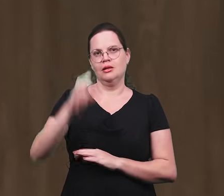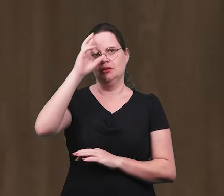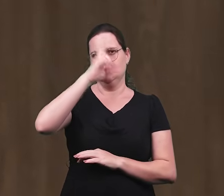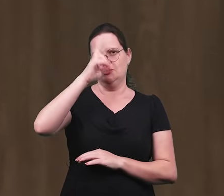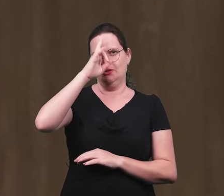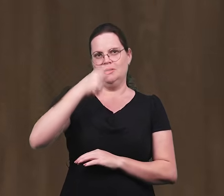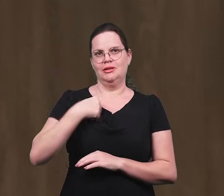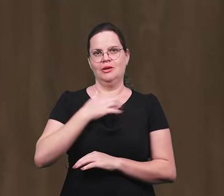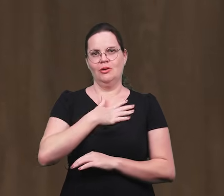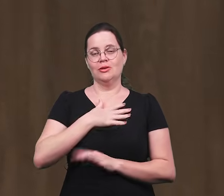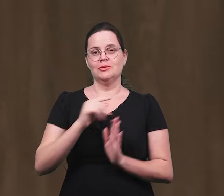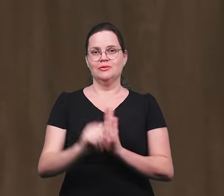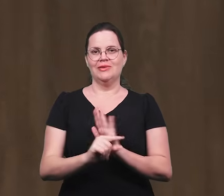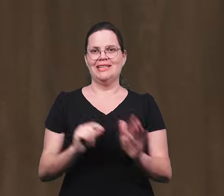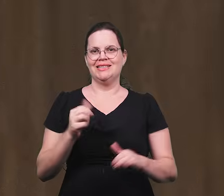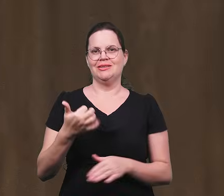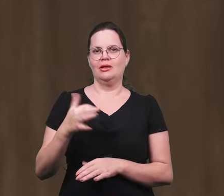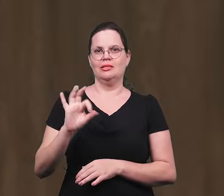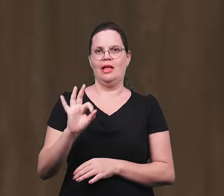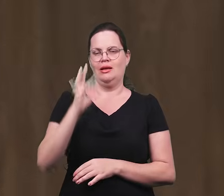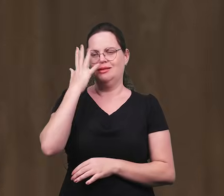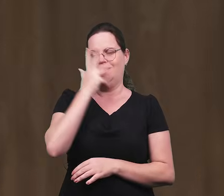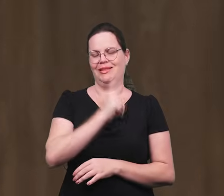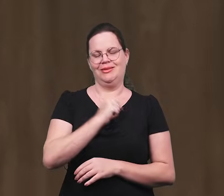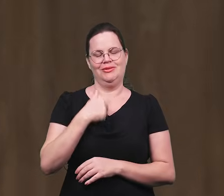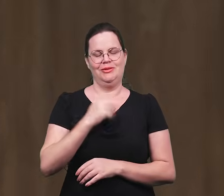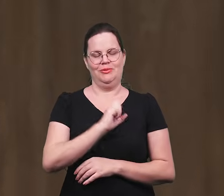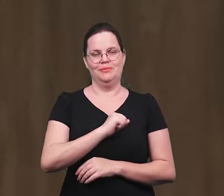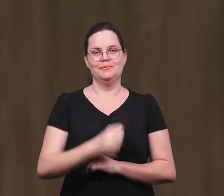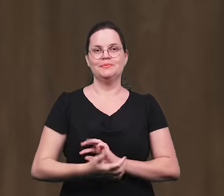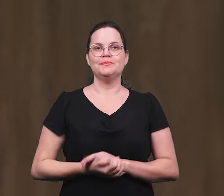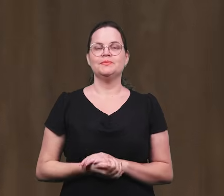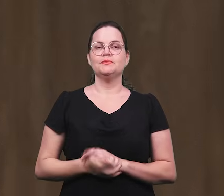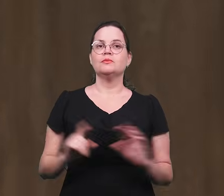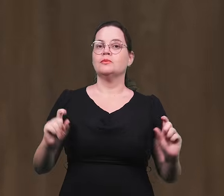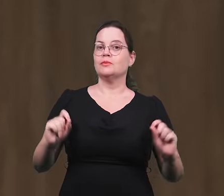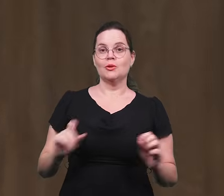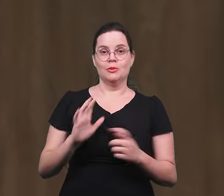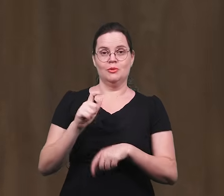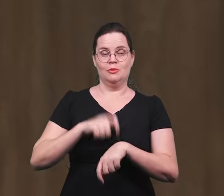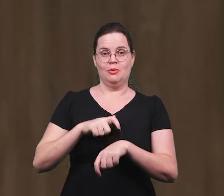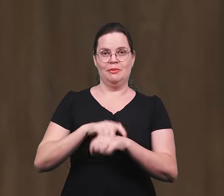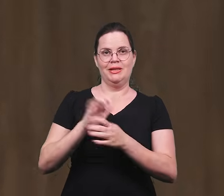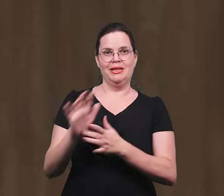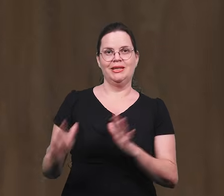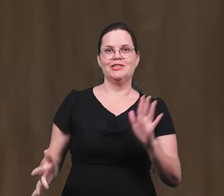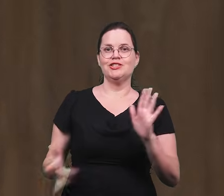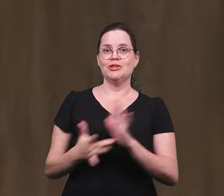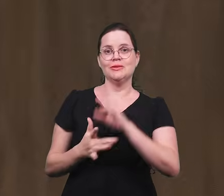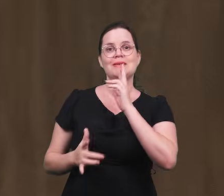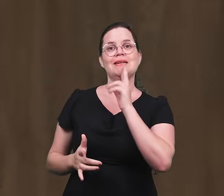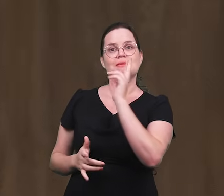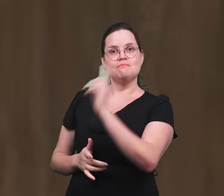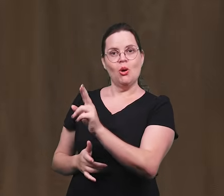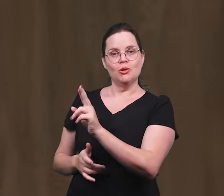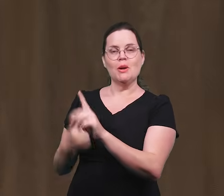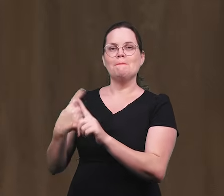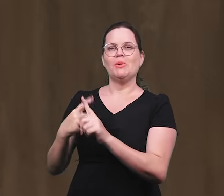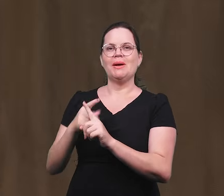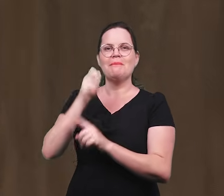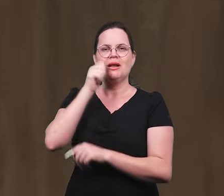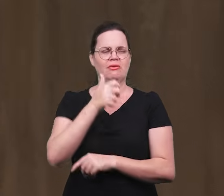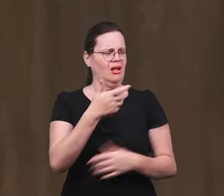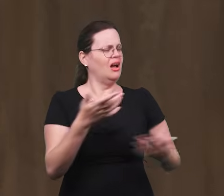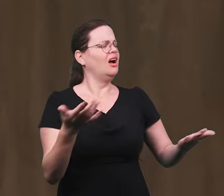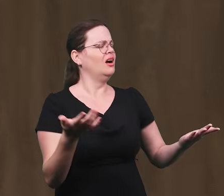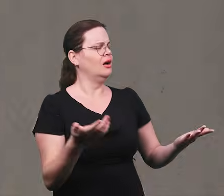eu particularmente, eu acho um versículo belíssimo, que é quando o Senhor Jesus responde a